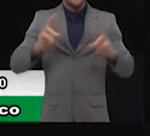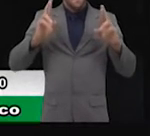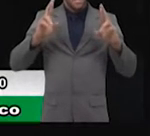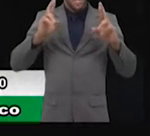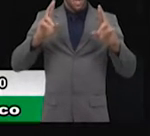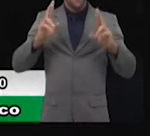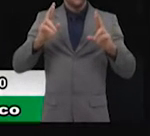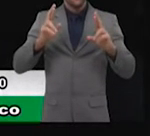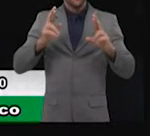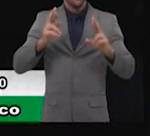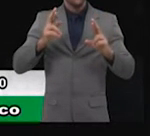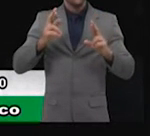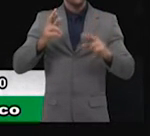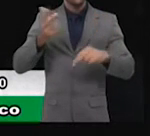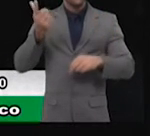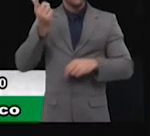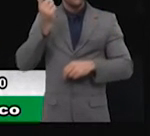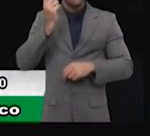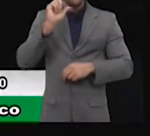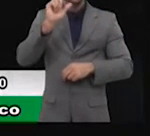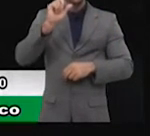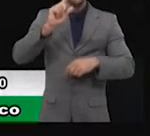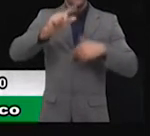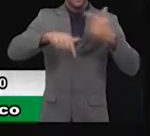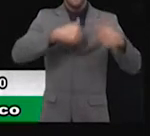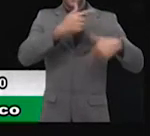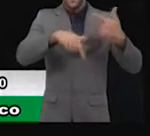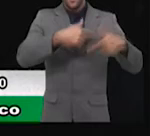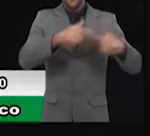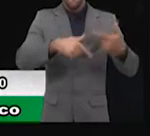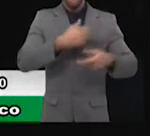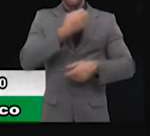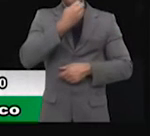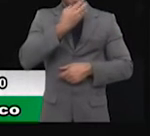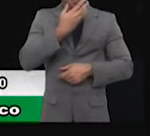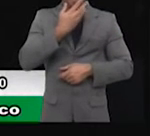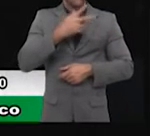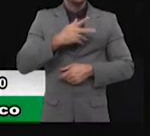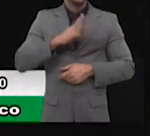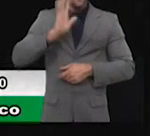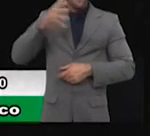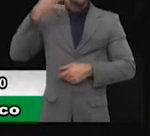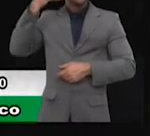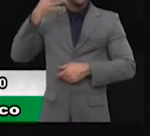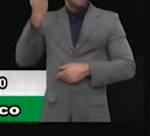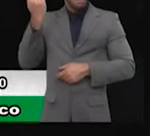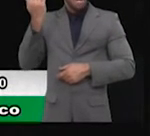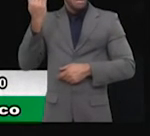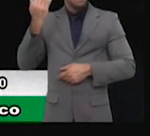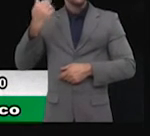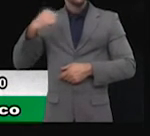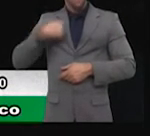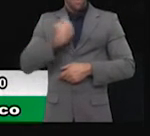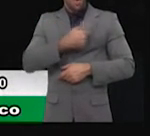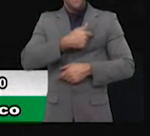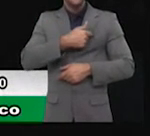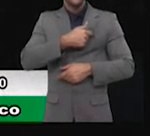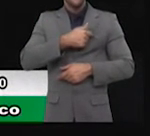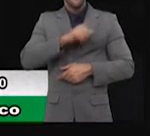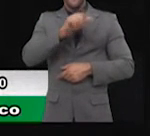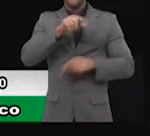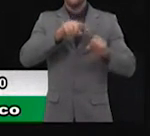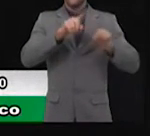belíssimo trabalho, como o senhor disse aí, nós somos servidores. E essas pessoas que votaram em mim, em